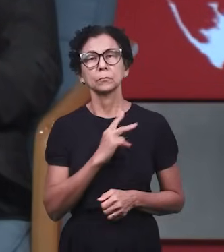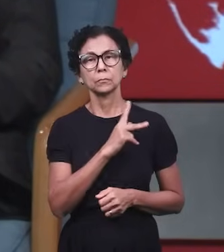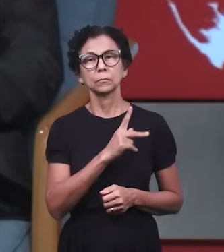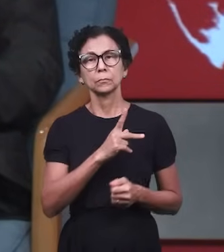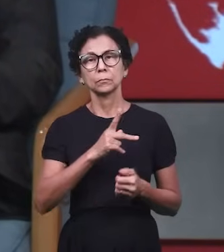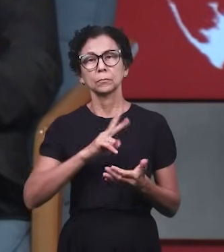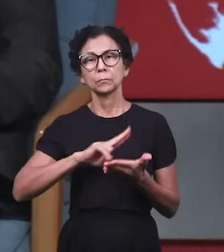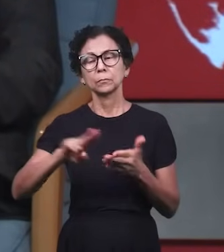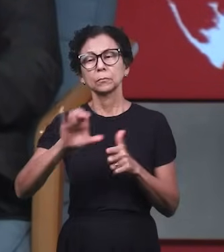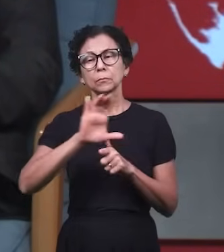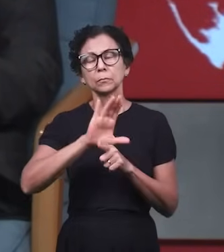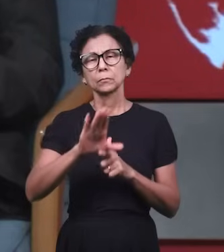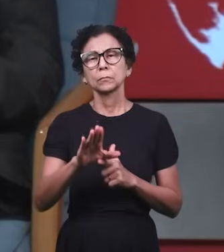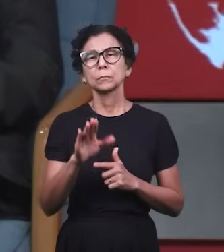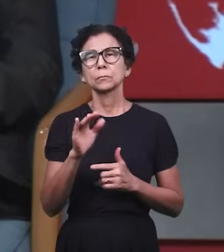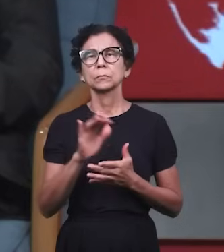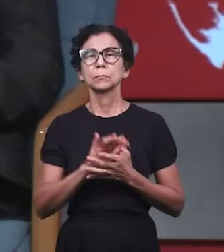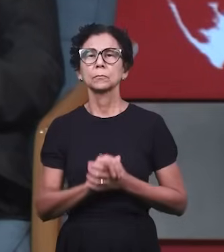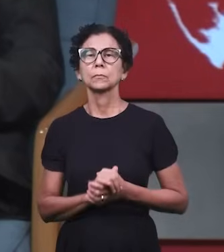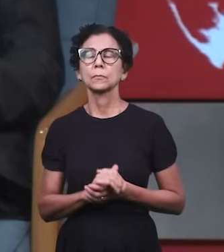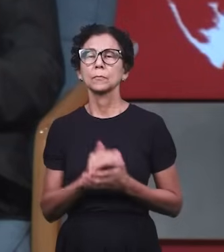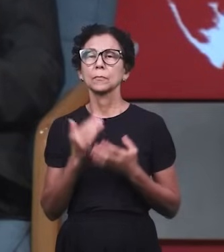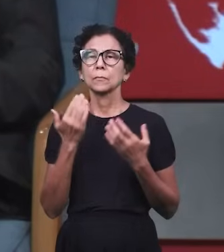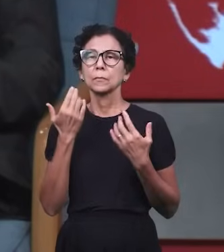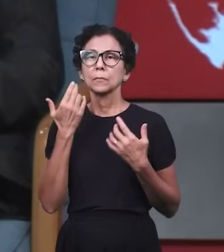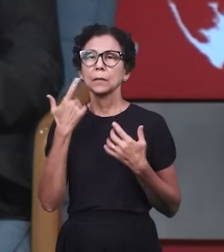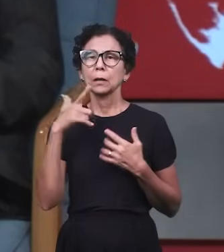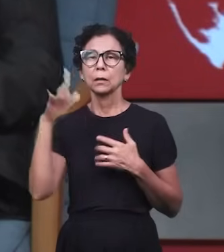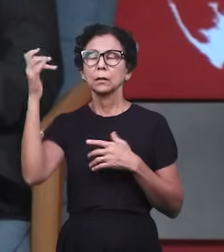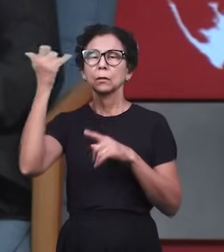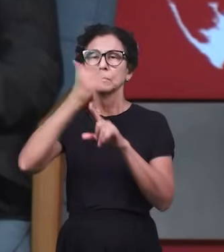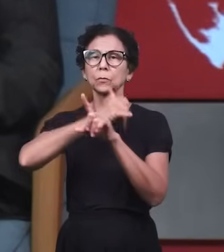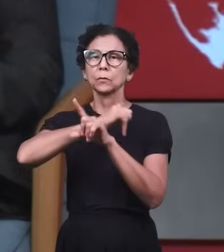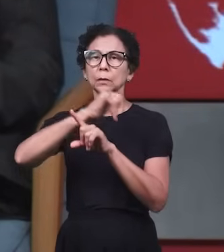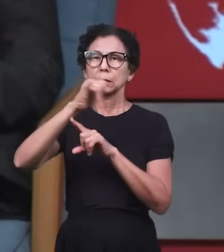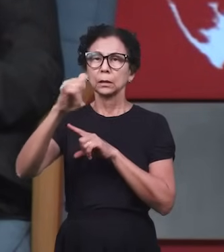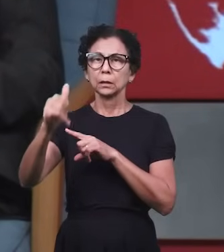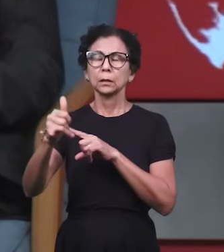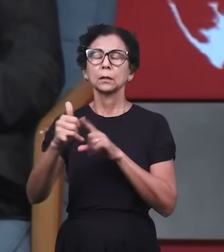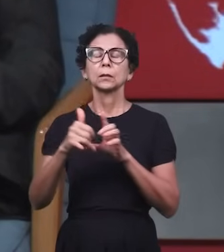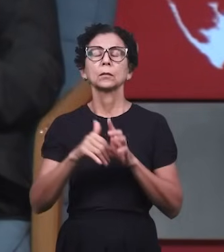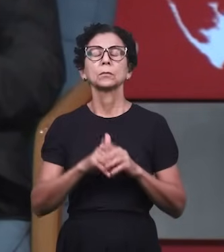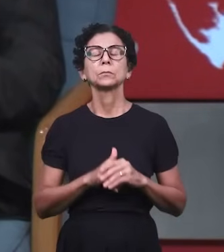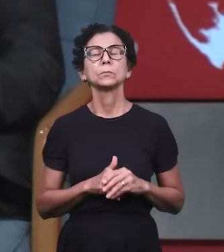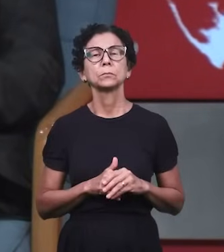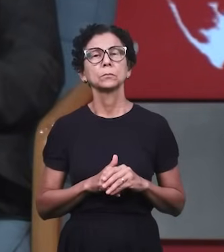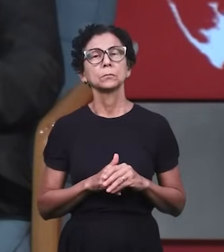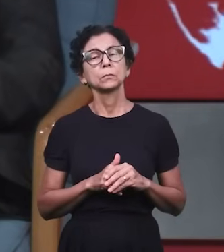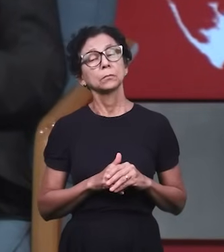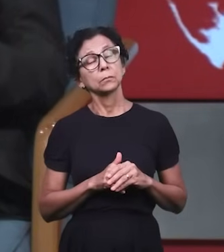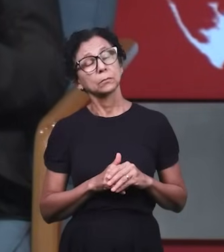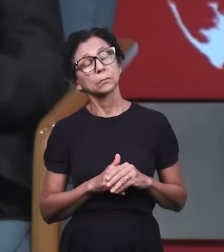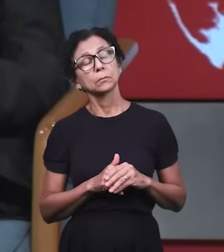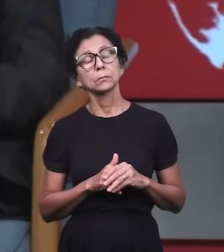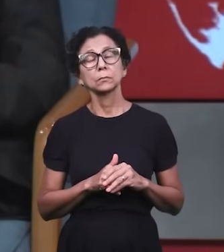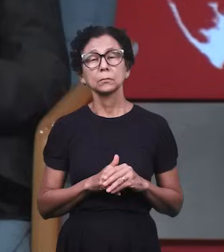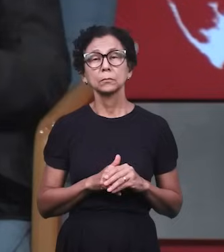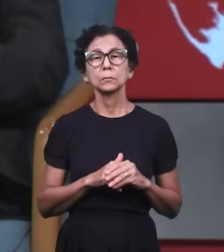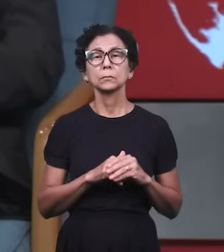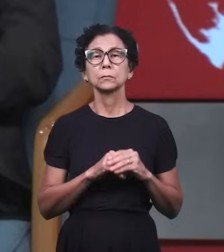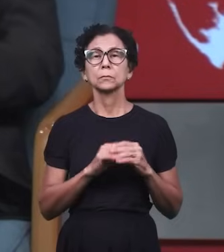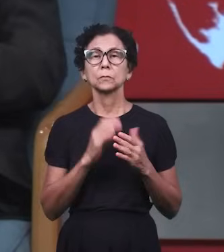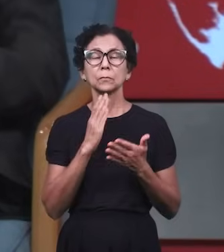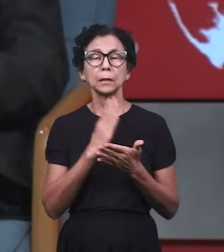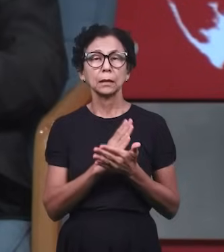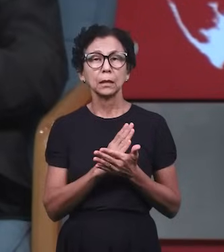diz o seguinte: havendo línguas cessarão, havendo profecia desaparecerá, porque em parte